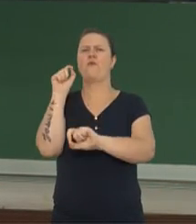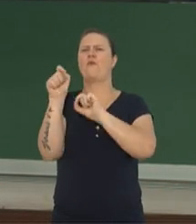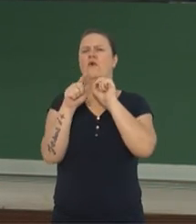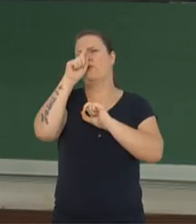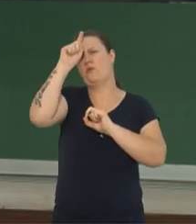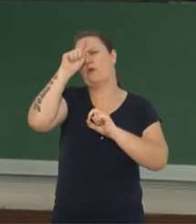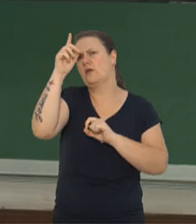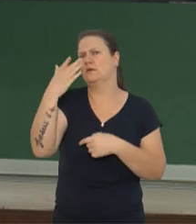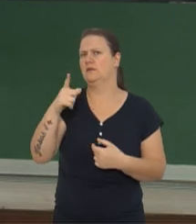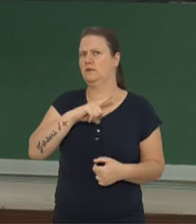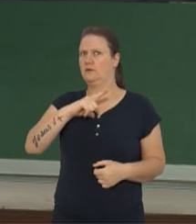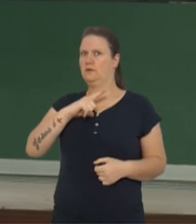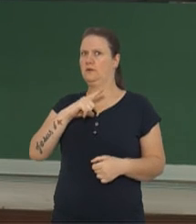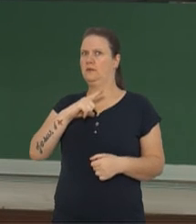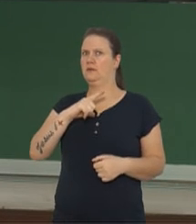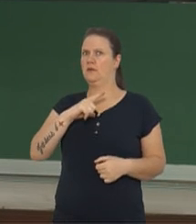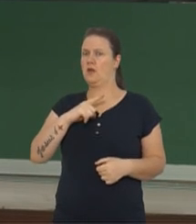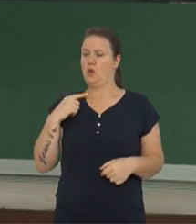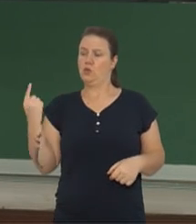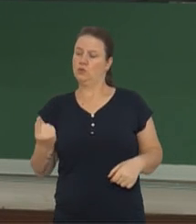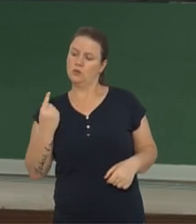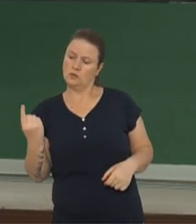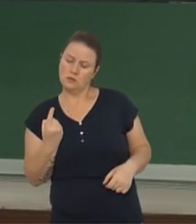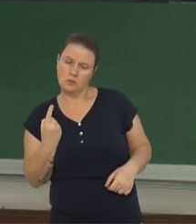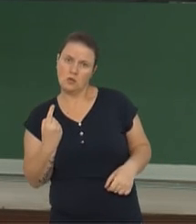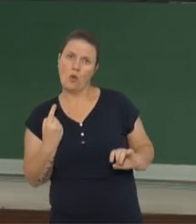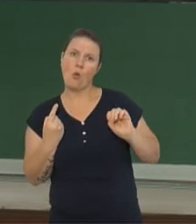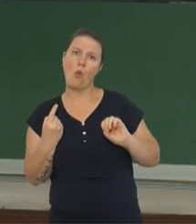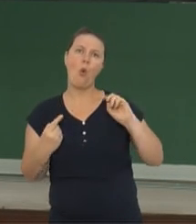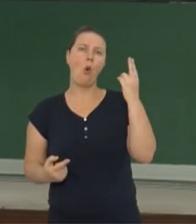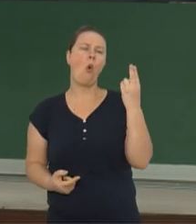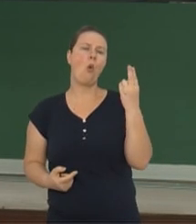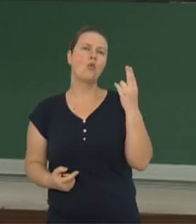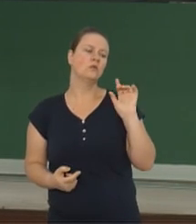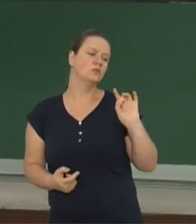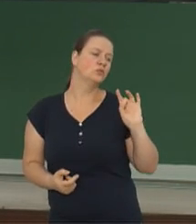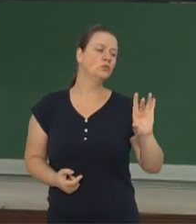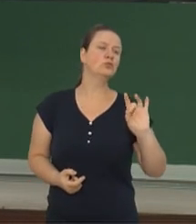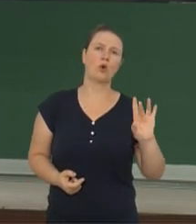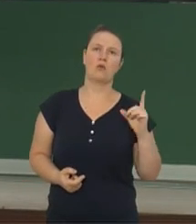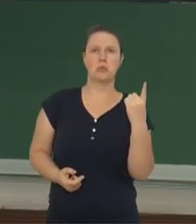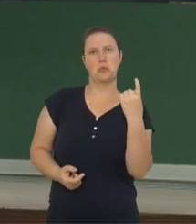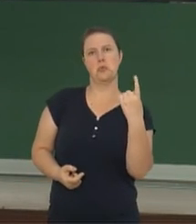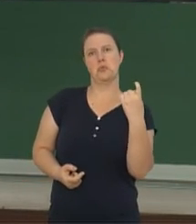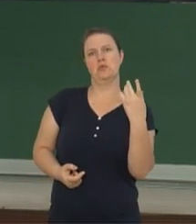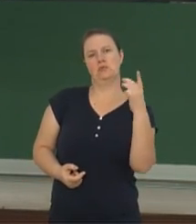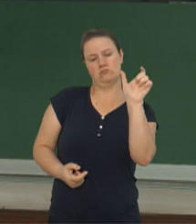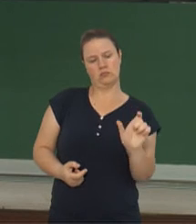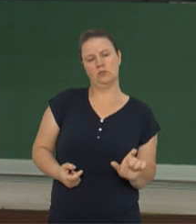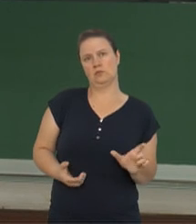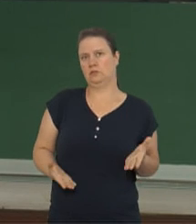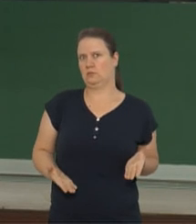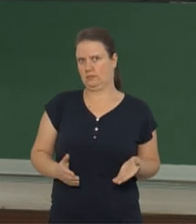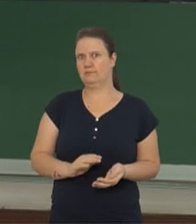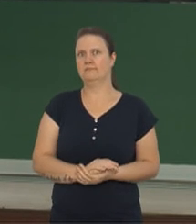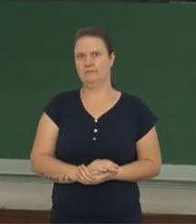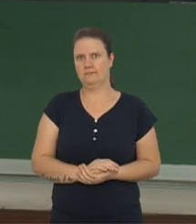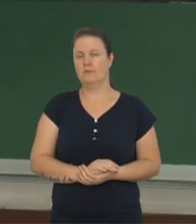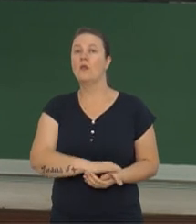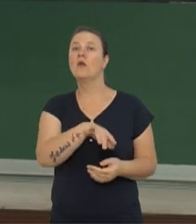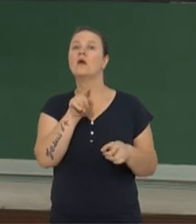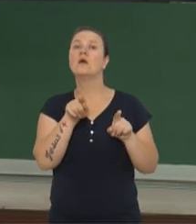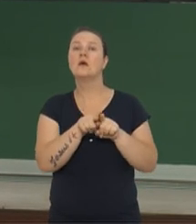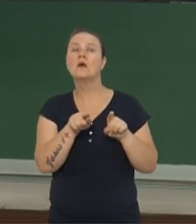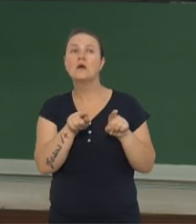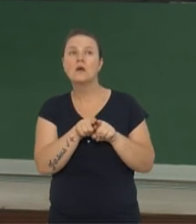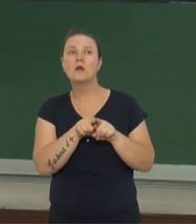ideia que eu tenho? Sem companhia ou somente, unicamente? Novamente se repete o uso do solo. Nós temos